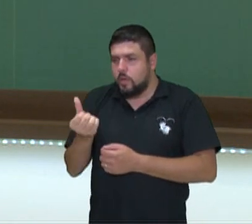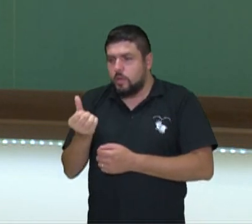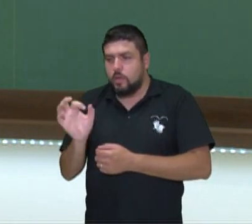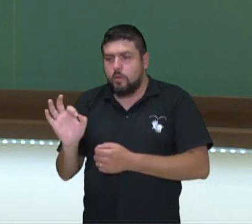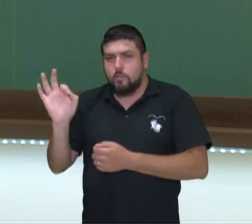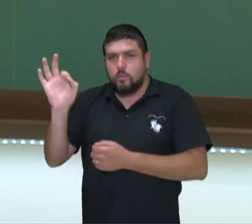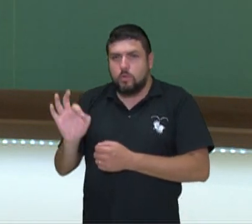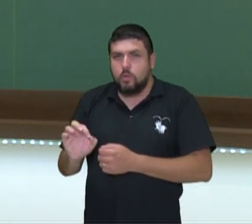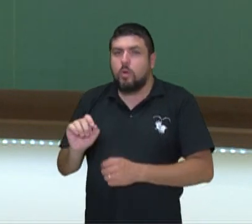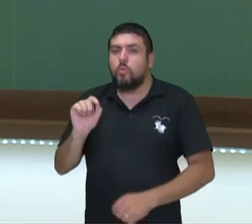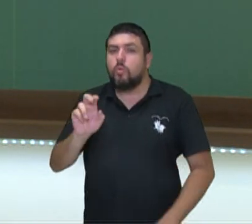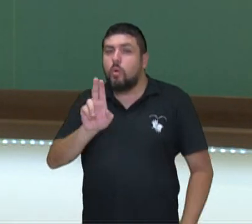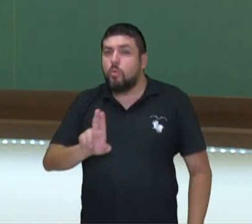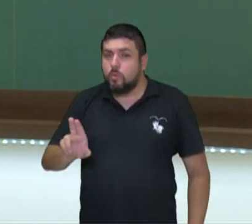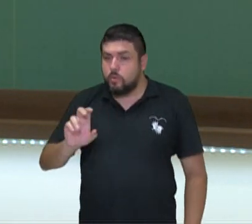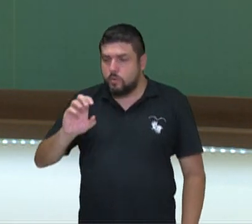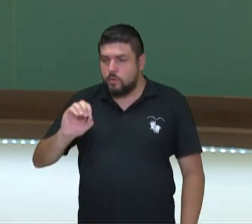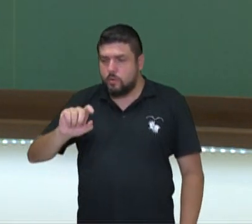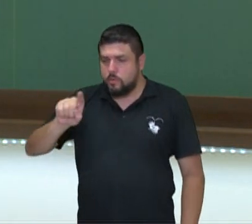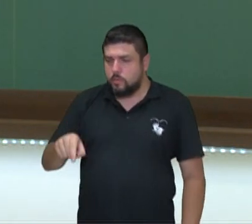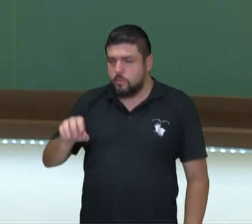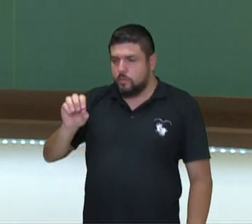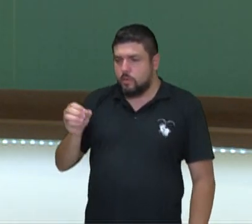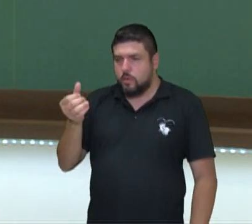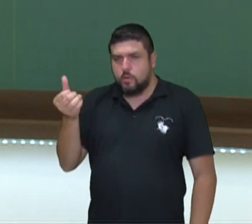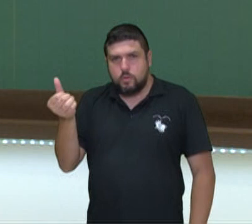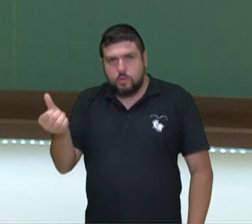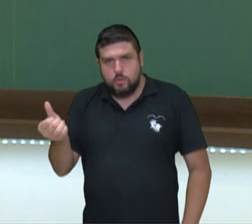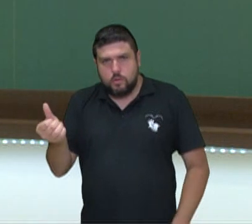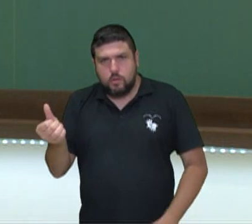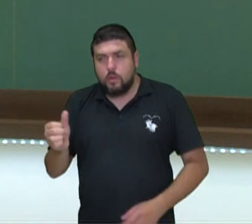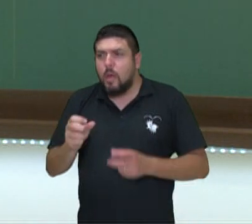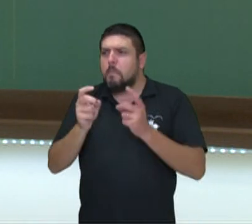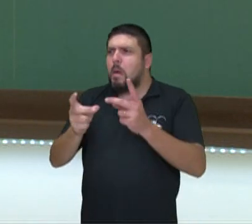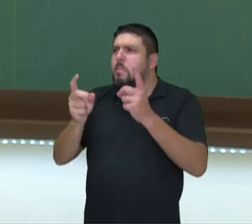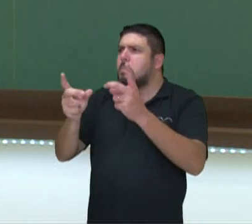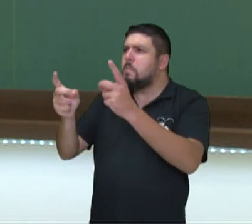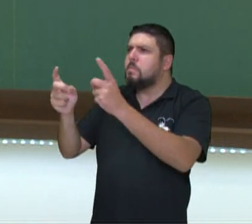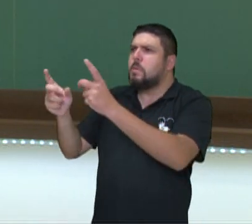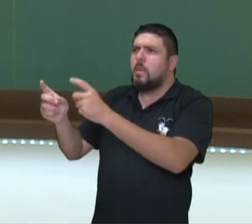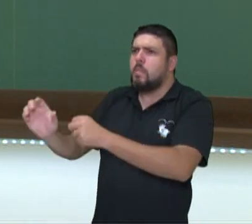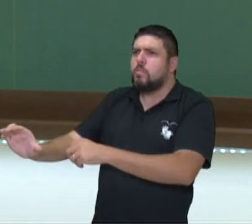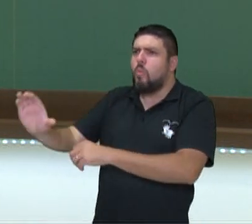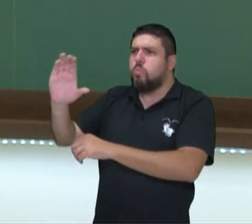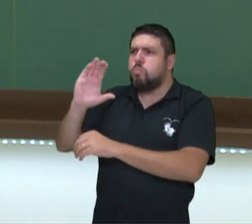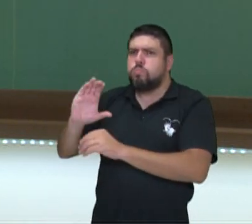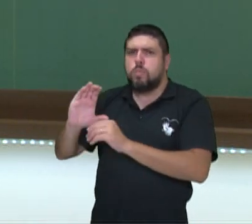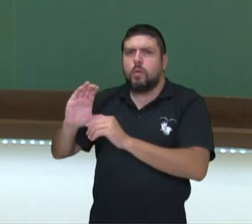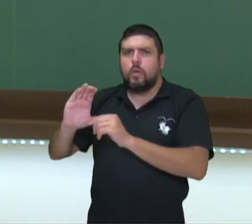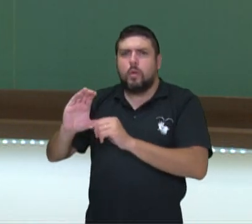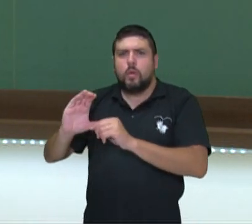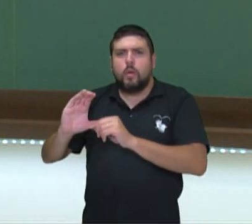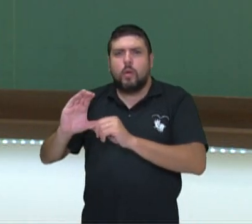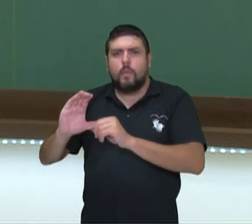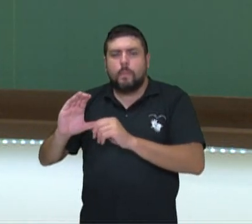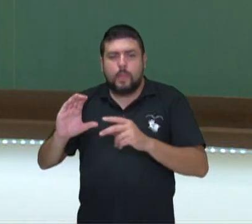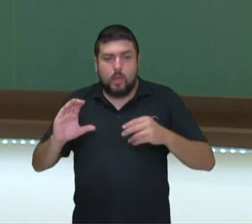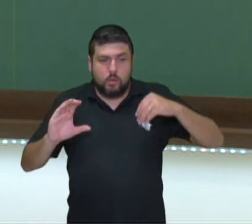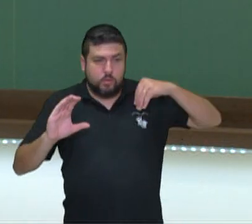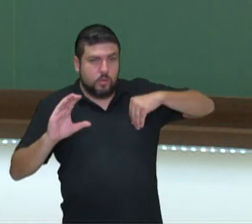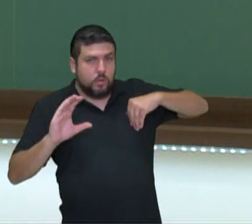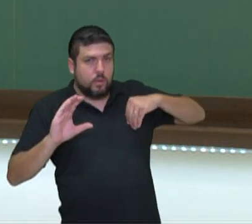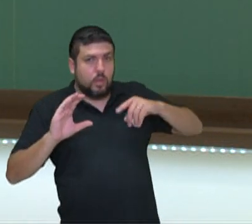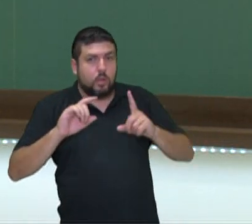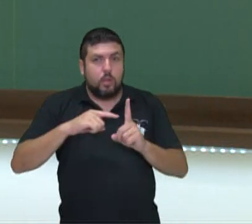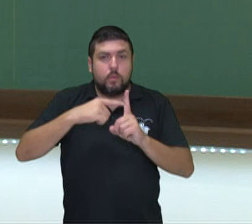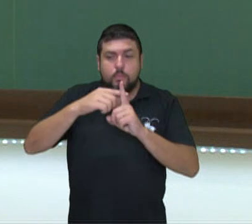cálculos 0,6 sobre o total das vendas que ele faz durante o mês. Então, todas essa sentença